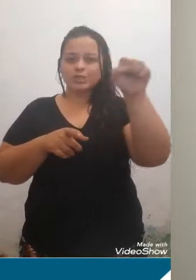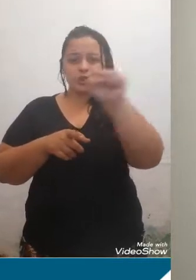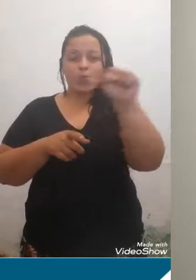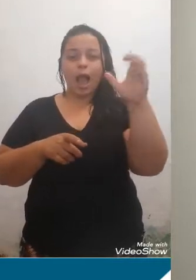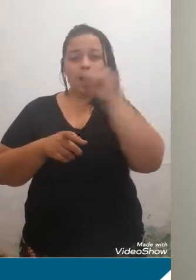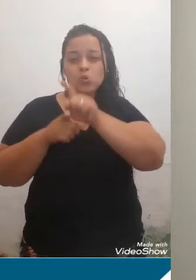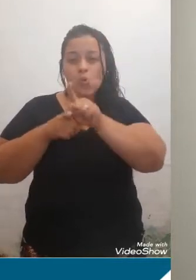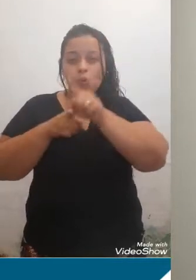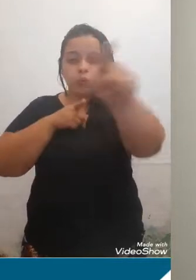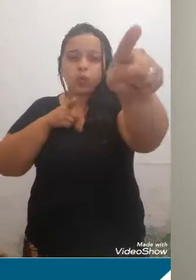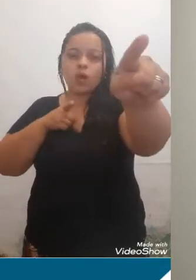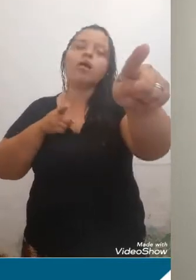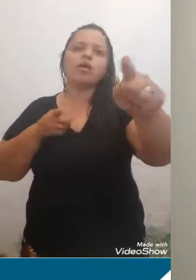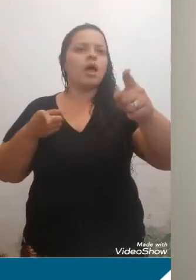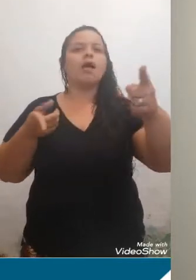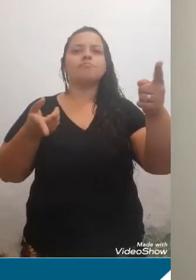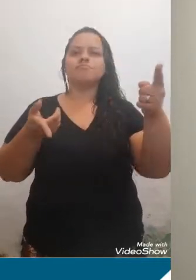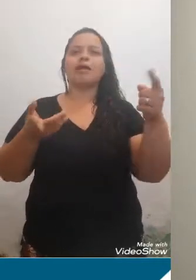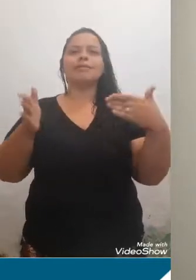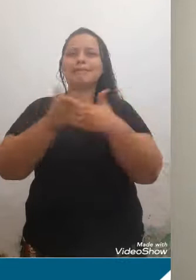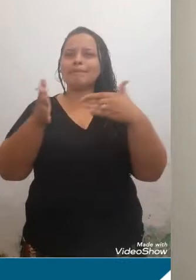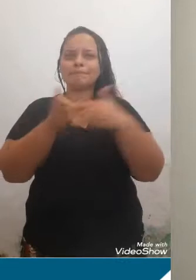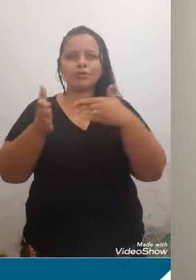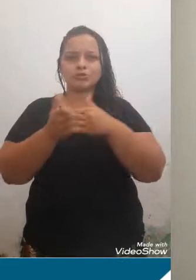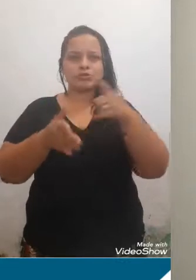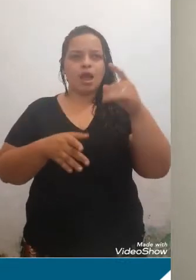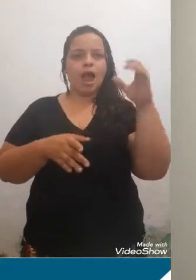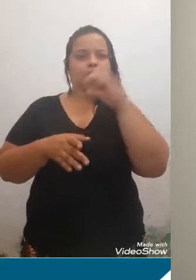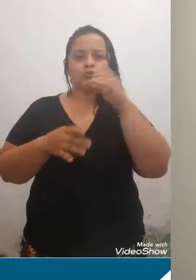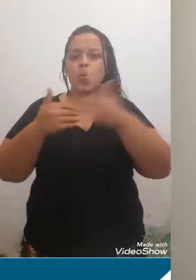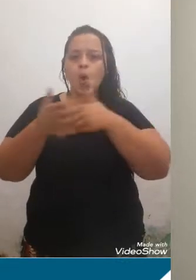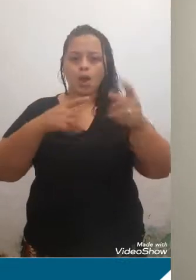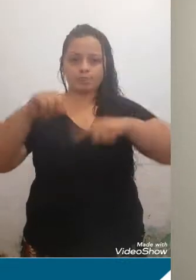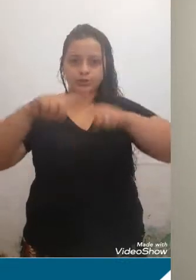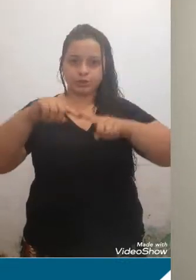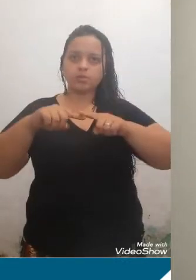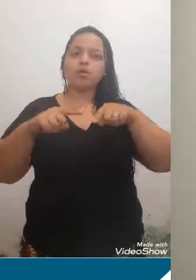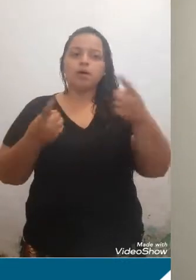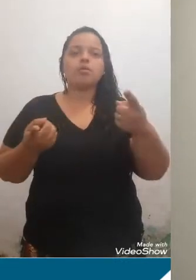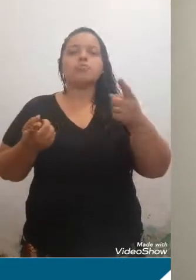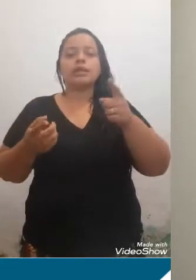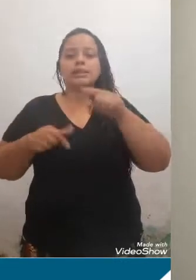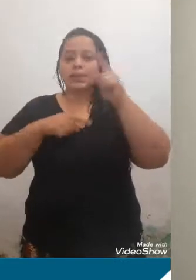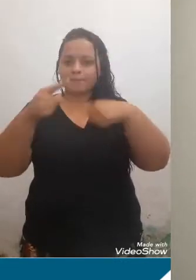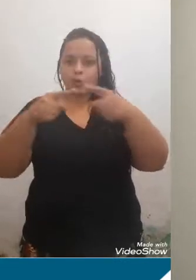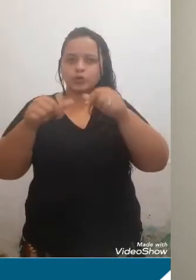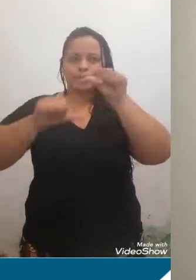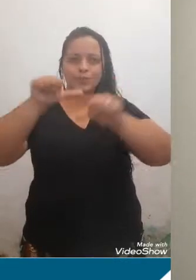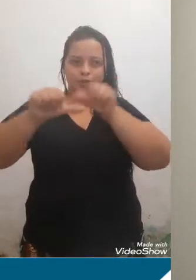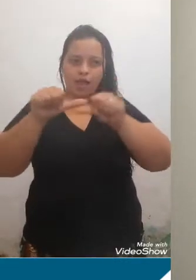segundo e é um limite de velocidade para qualquer objeto material. Ao mudar de